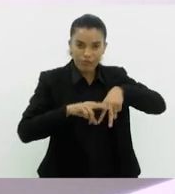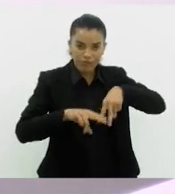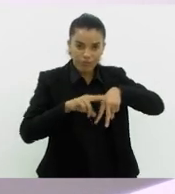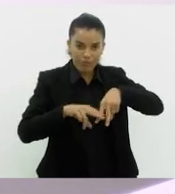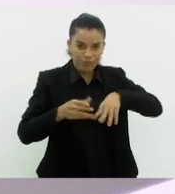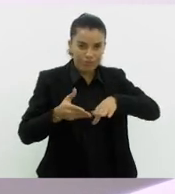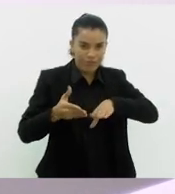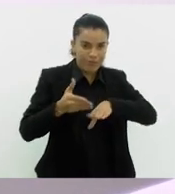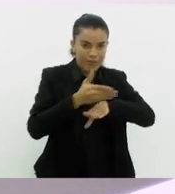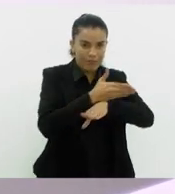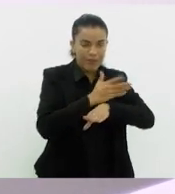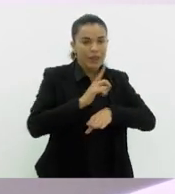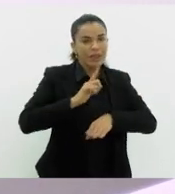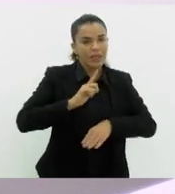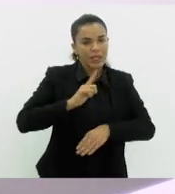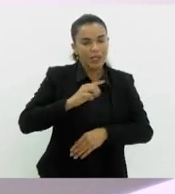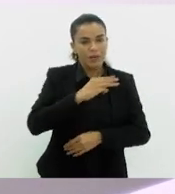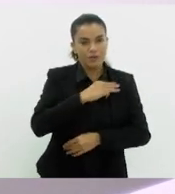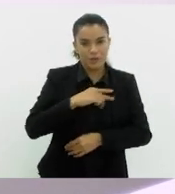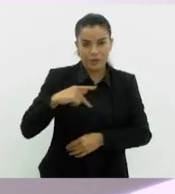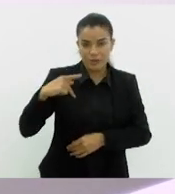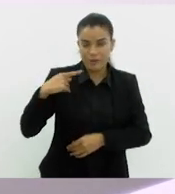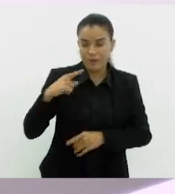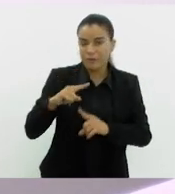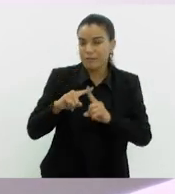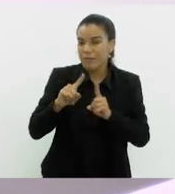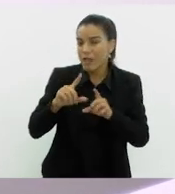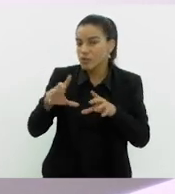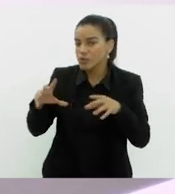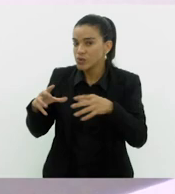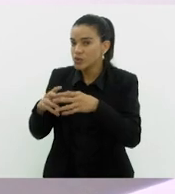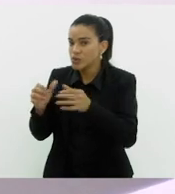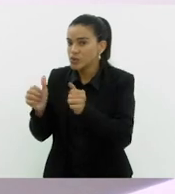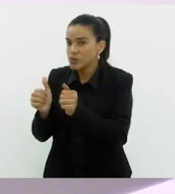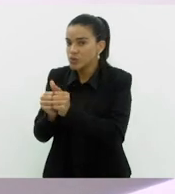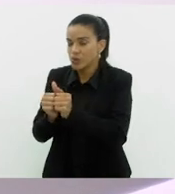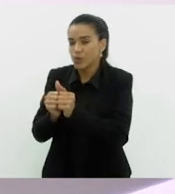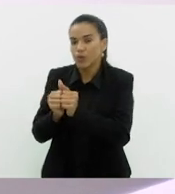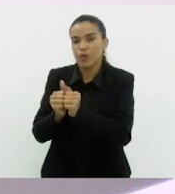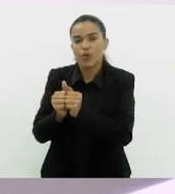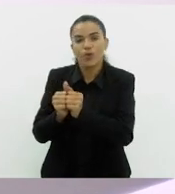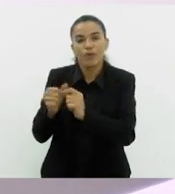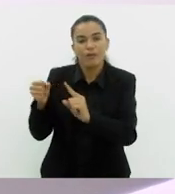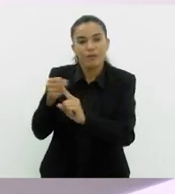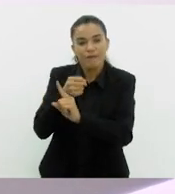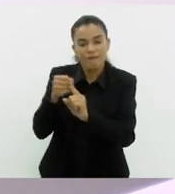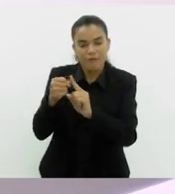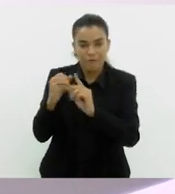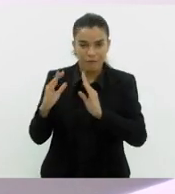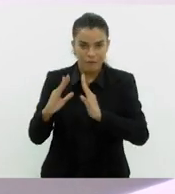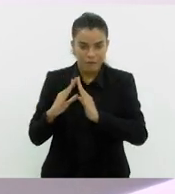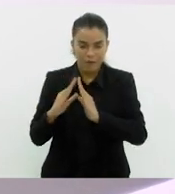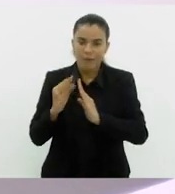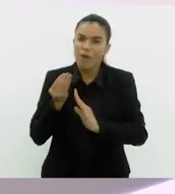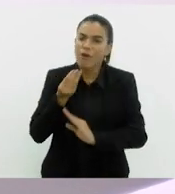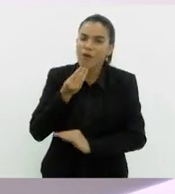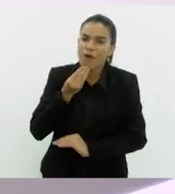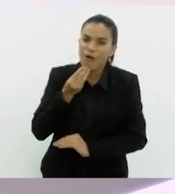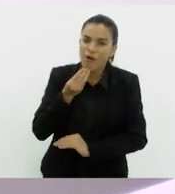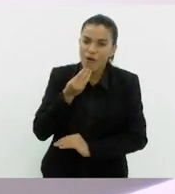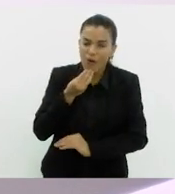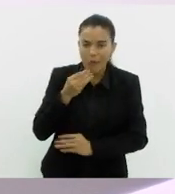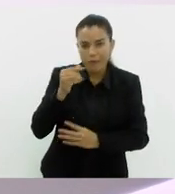ele existia no Ministério Público, mas dentro do Centro de Apoio da Violência Doméstica. Mas é claro que as questões